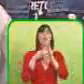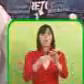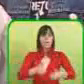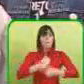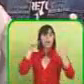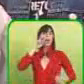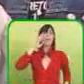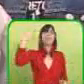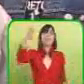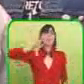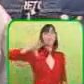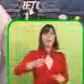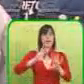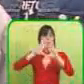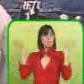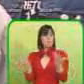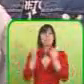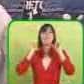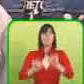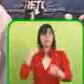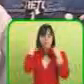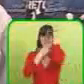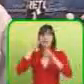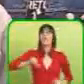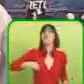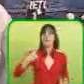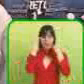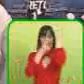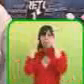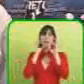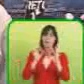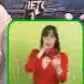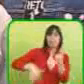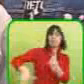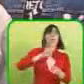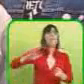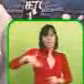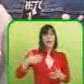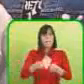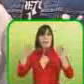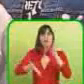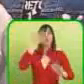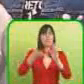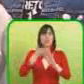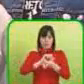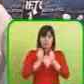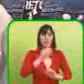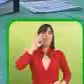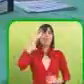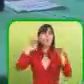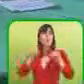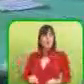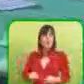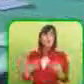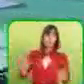que melhor garante o futuro do país e do planeta. Temos de pensar a ver, pensar a ecologia hoje e cada vez mais. É urgente fazer um futuro hoje.